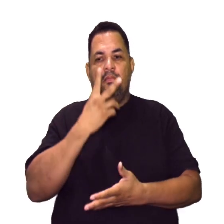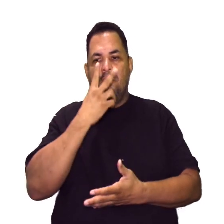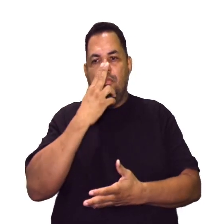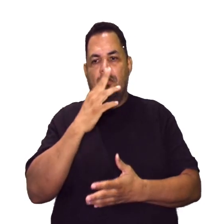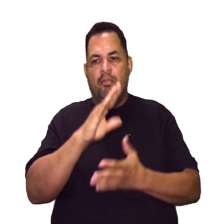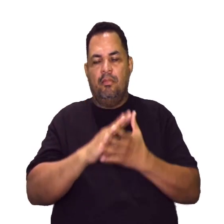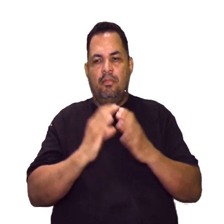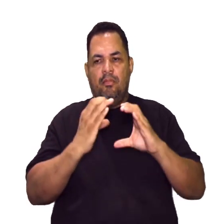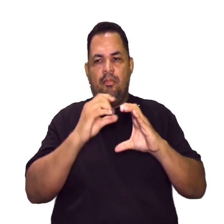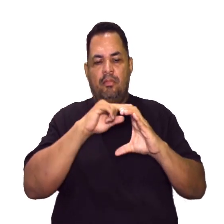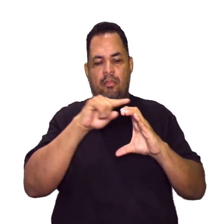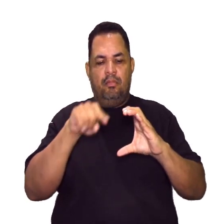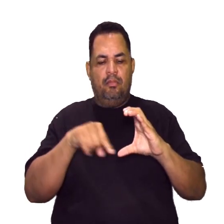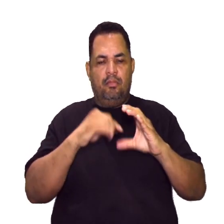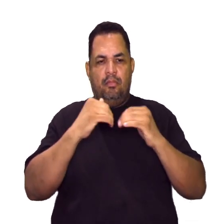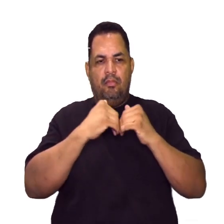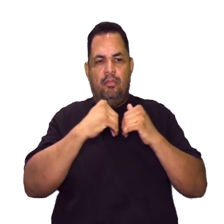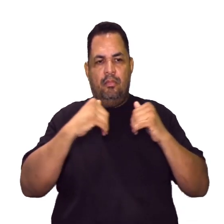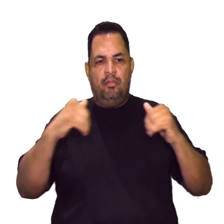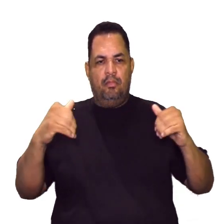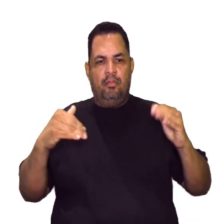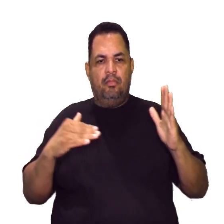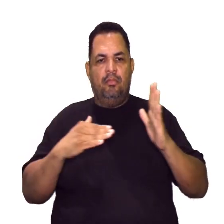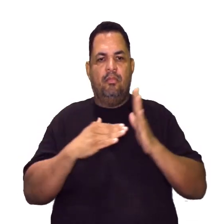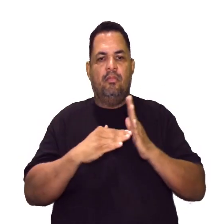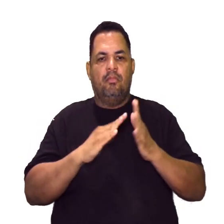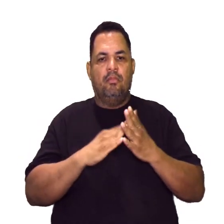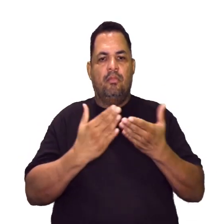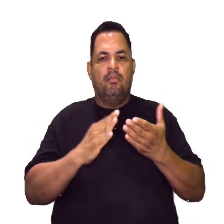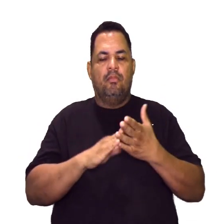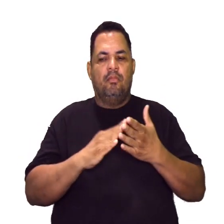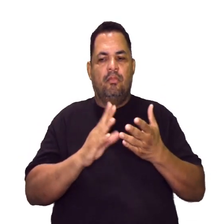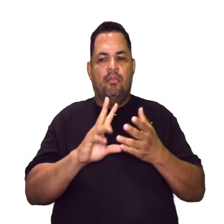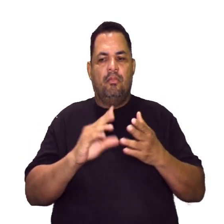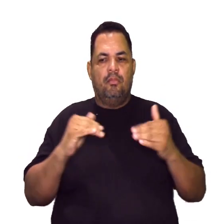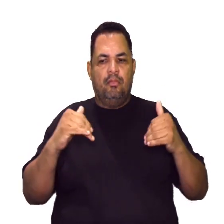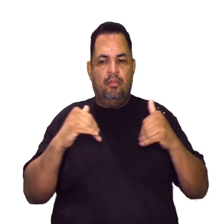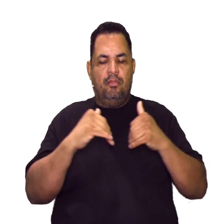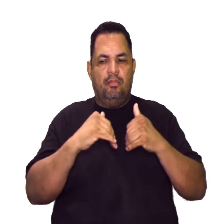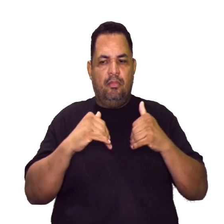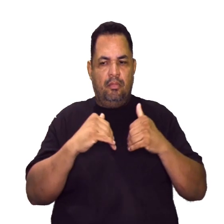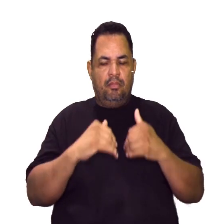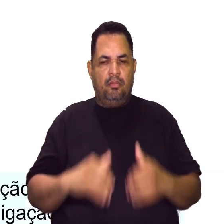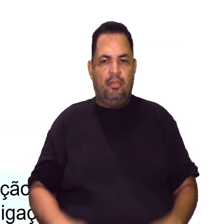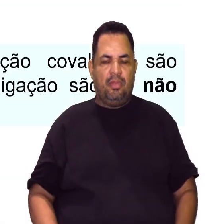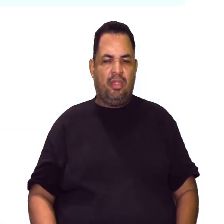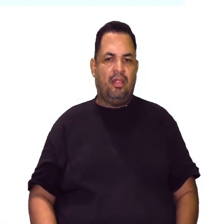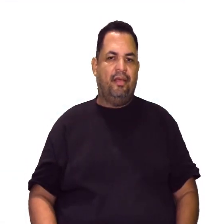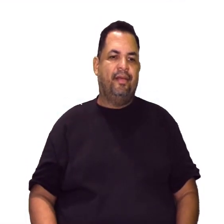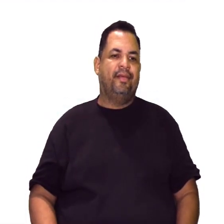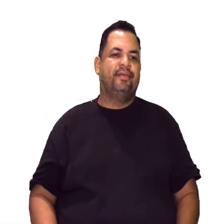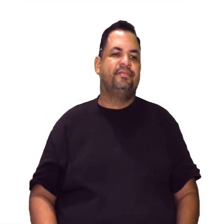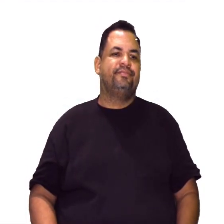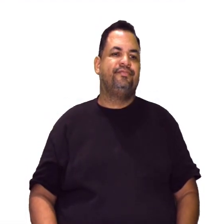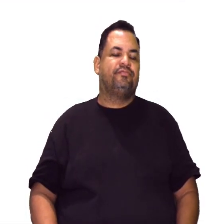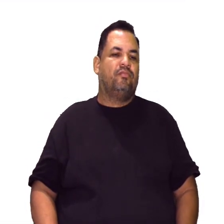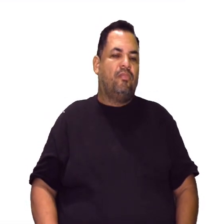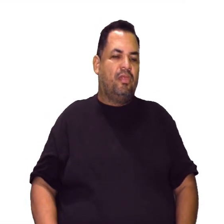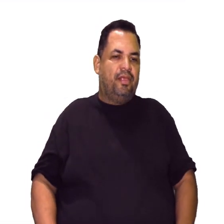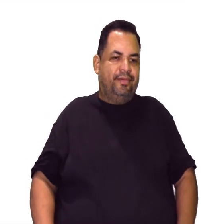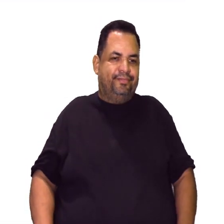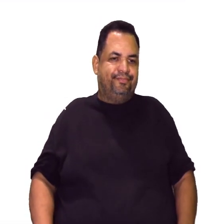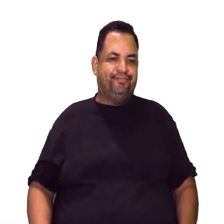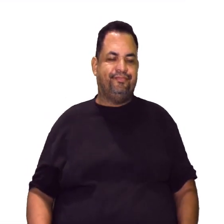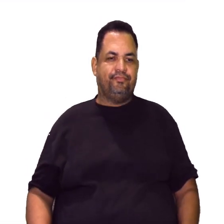tivesse uma esfera que são afastados o máximo possível para diminuir a repulsão. E